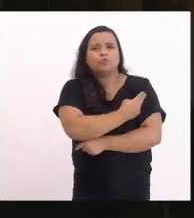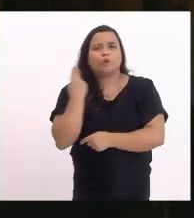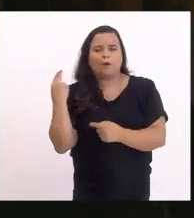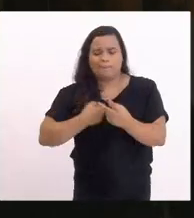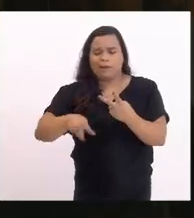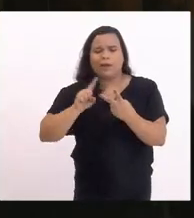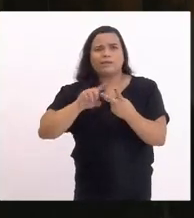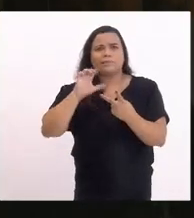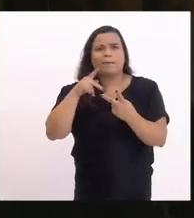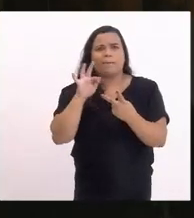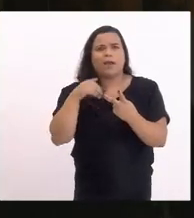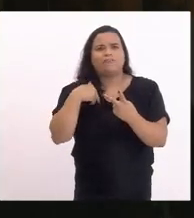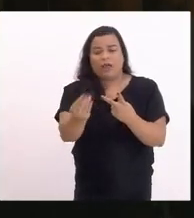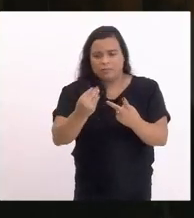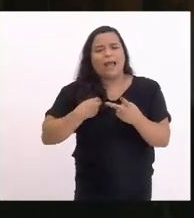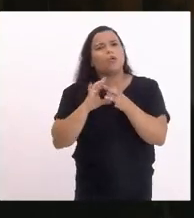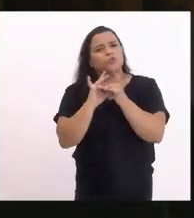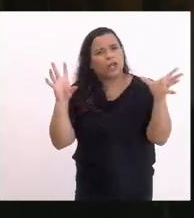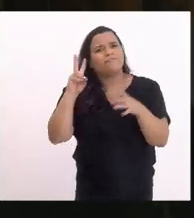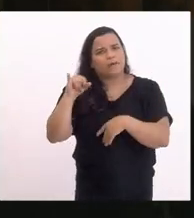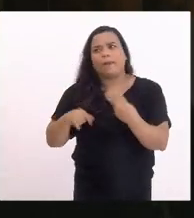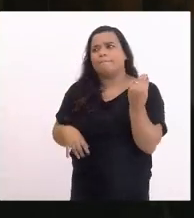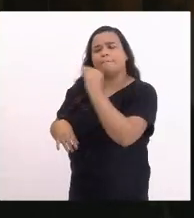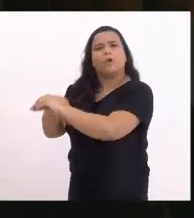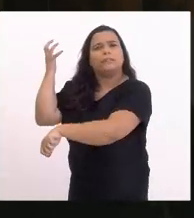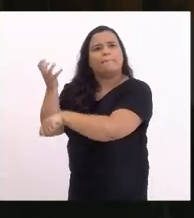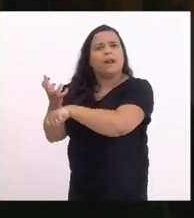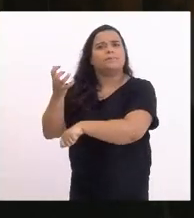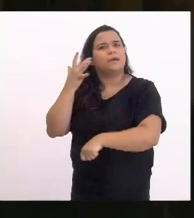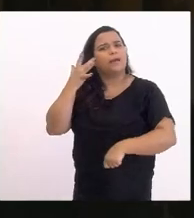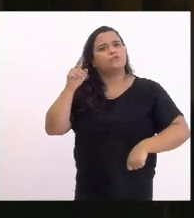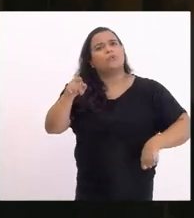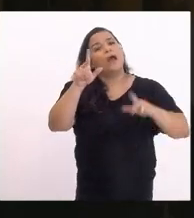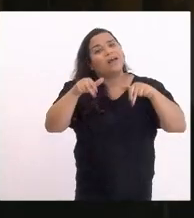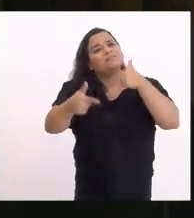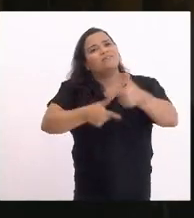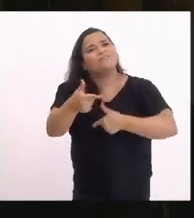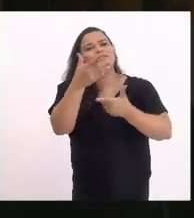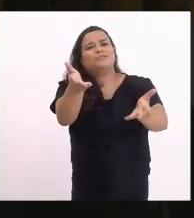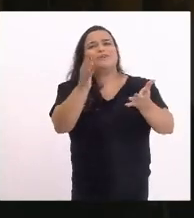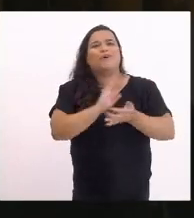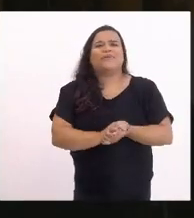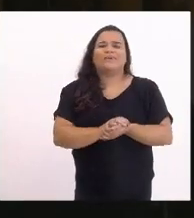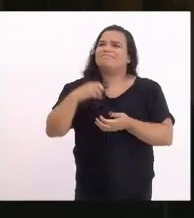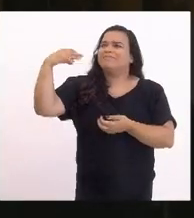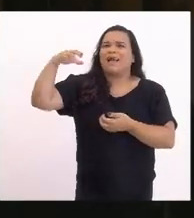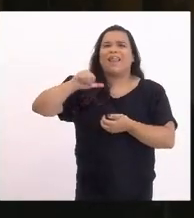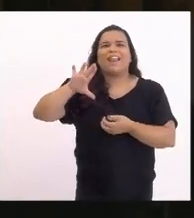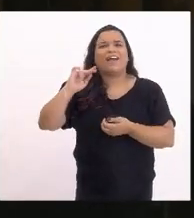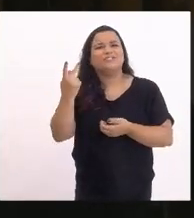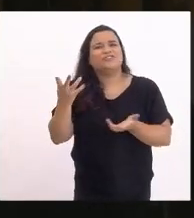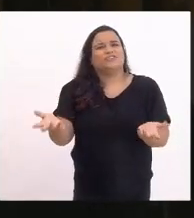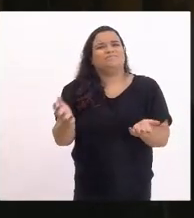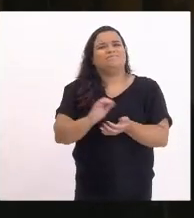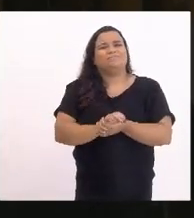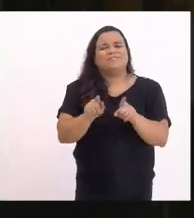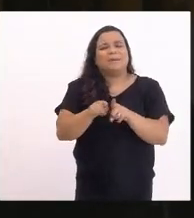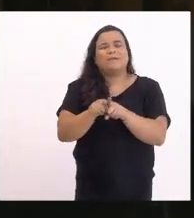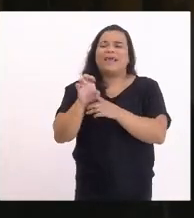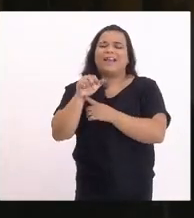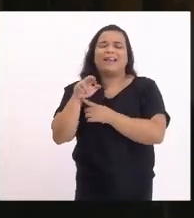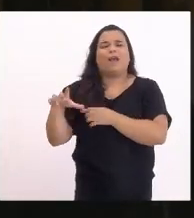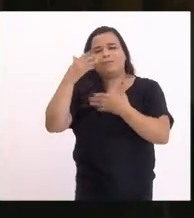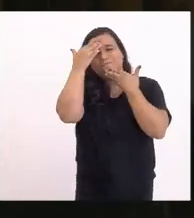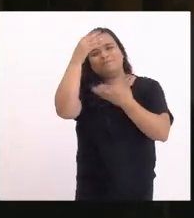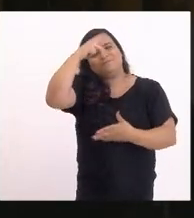dar autorização para instalar lá um relógio de luz aqui nessa praça. É assim que funciona a Light, é assim que funciona a Enel. Muito obrigado,